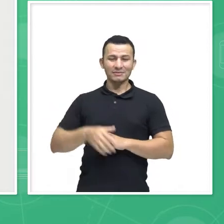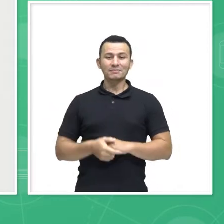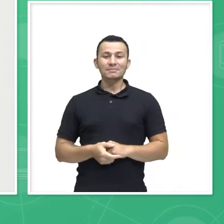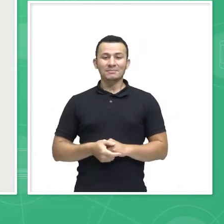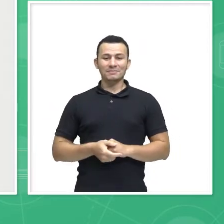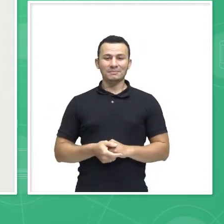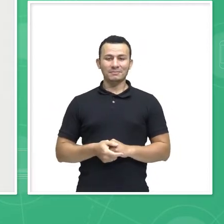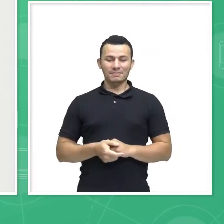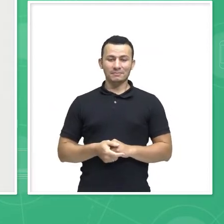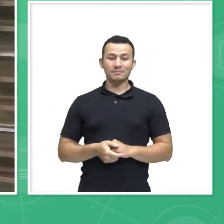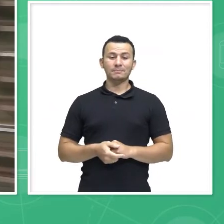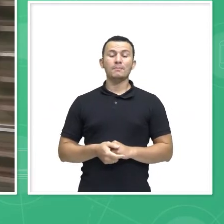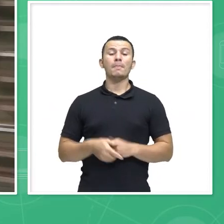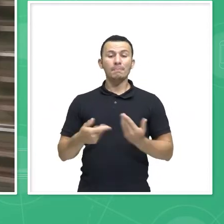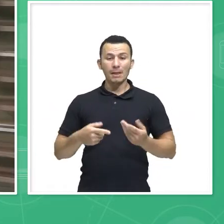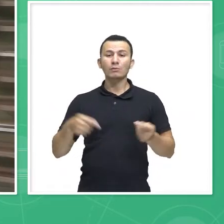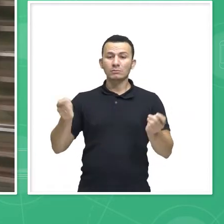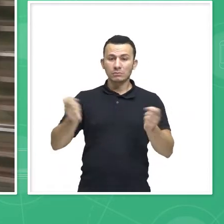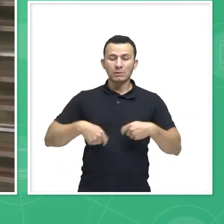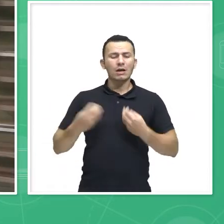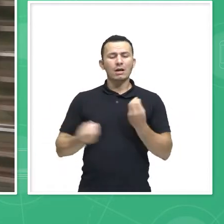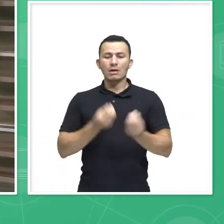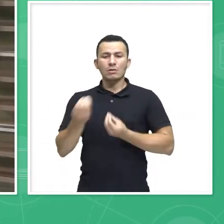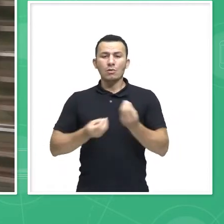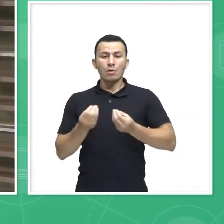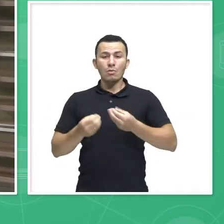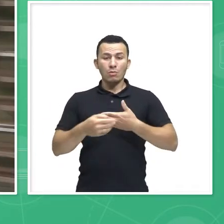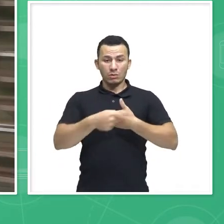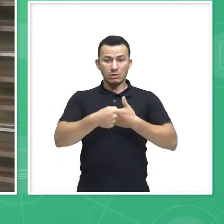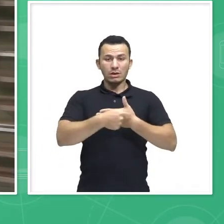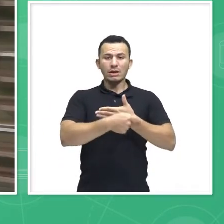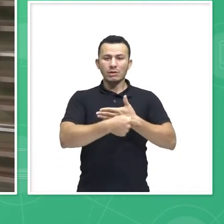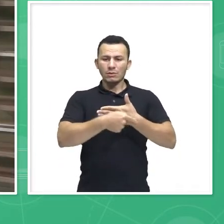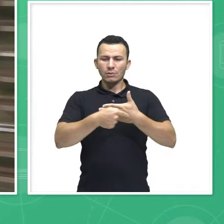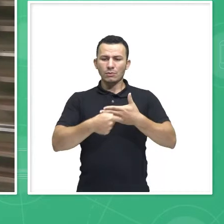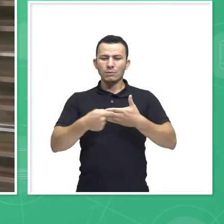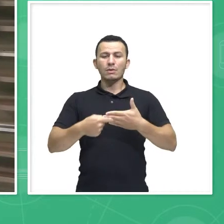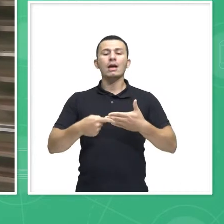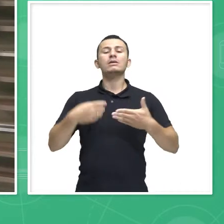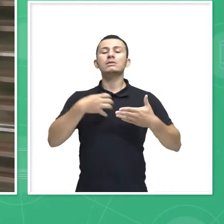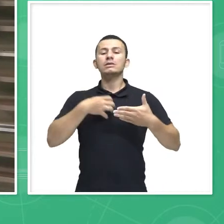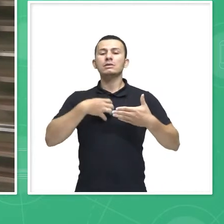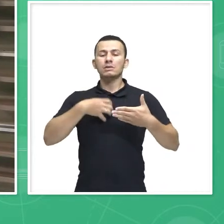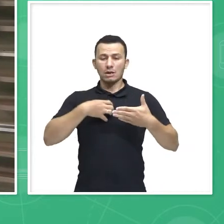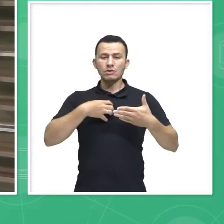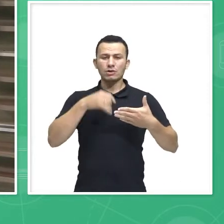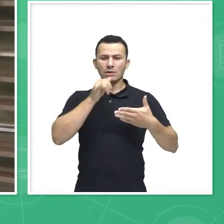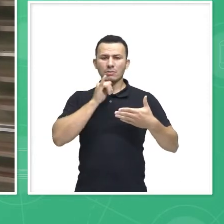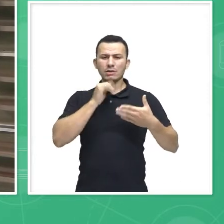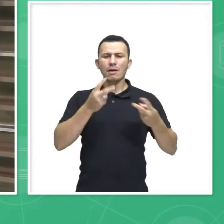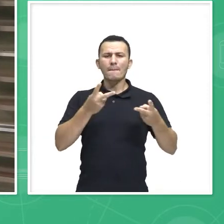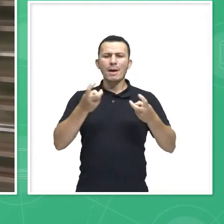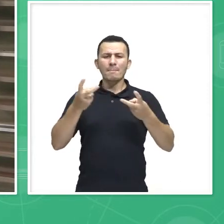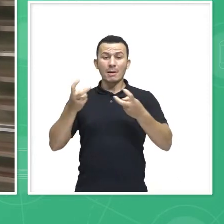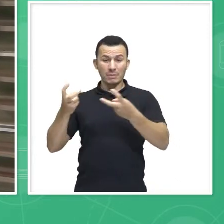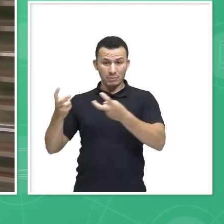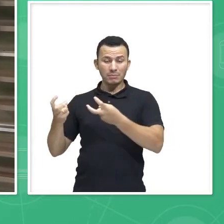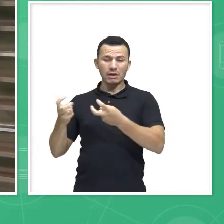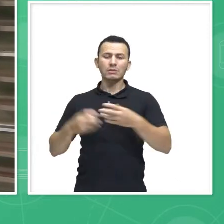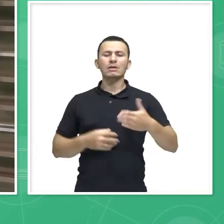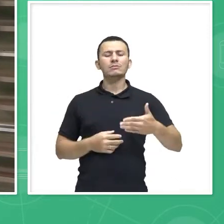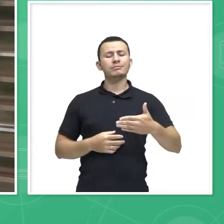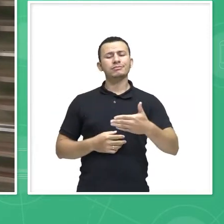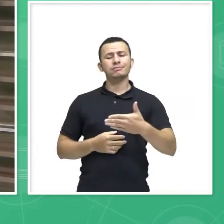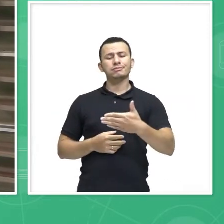observou ela tem essa capacidade ela vai funcionar ele como um órgão sensorial para o peixe é o peixe se ele tiver ele está